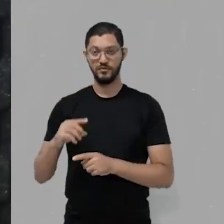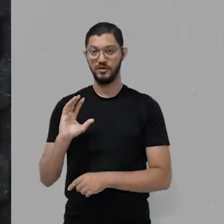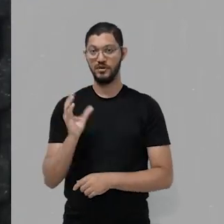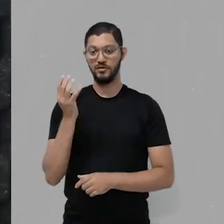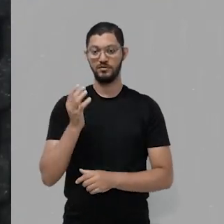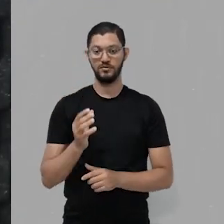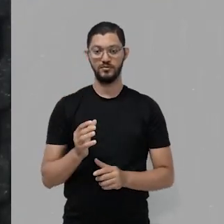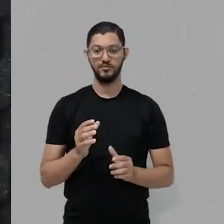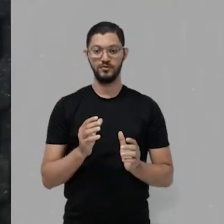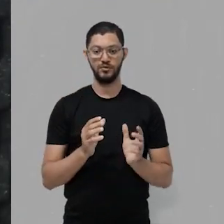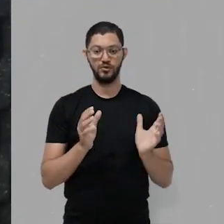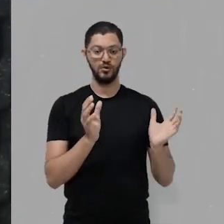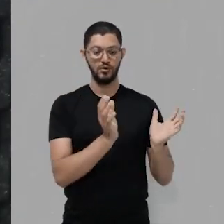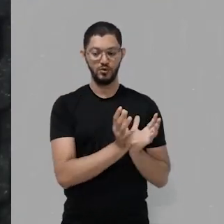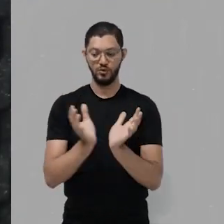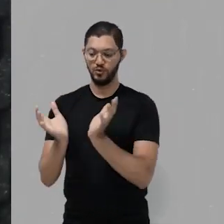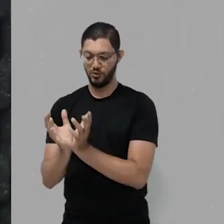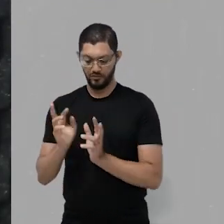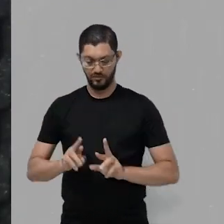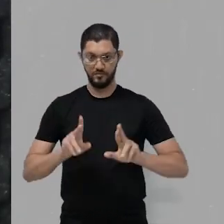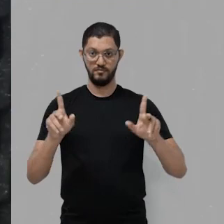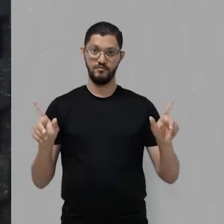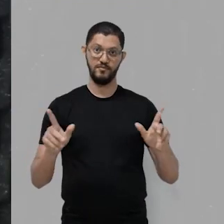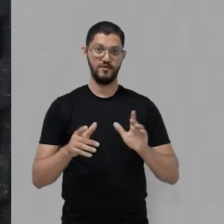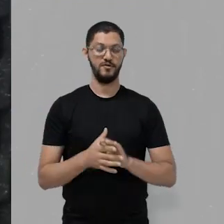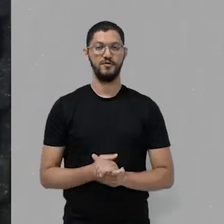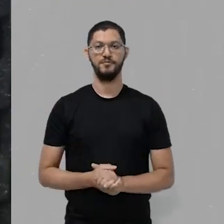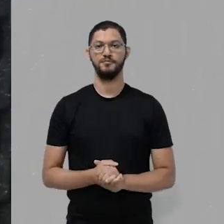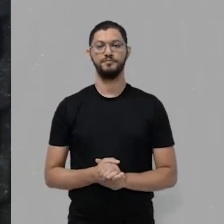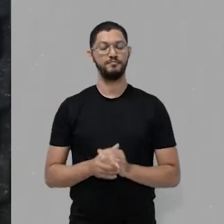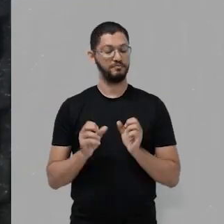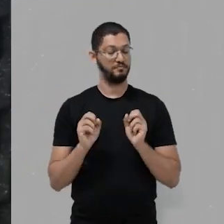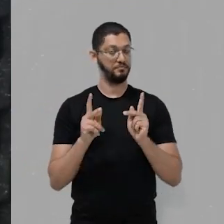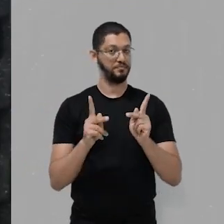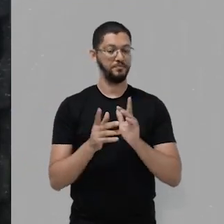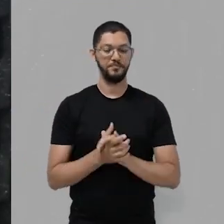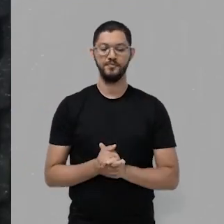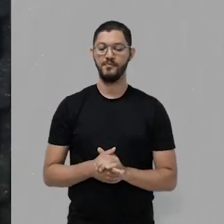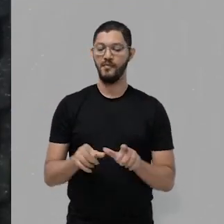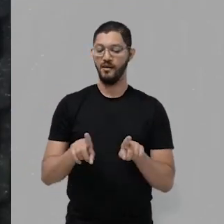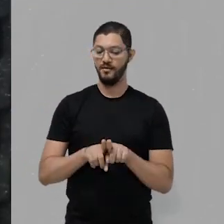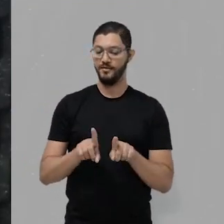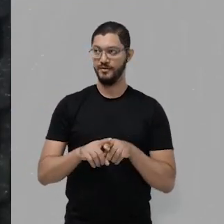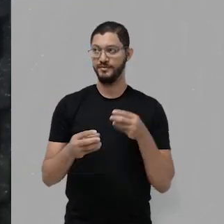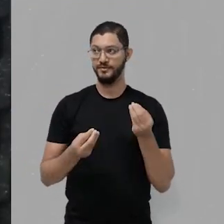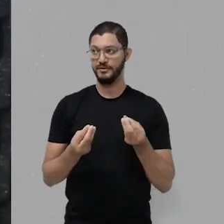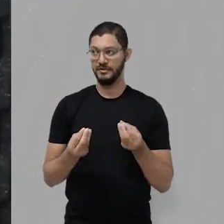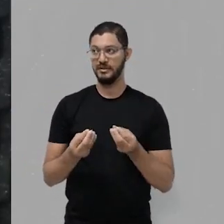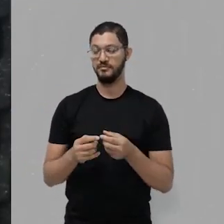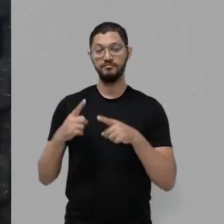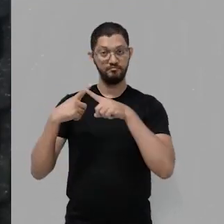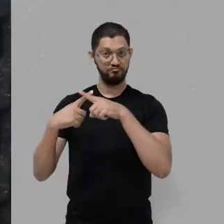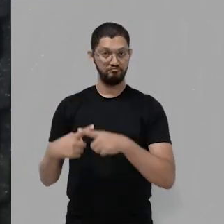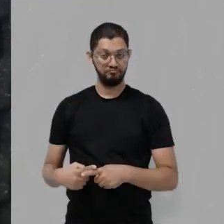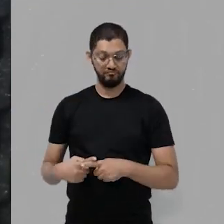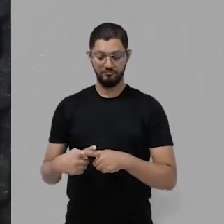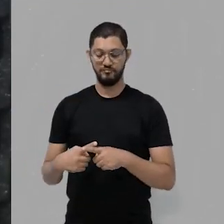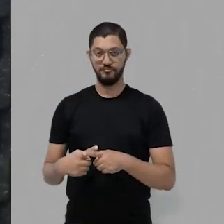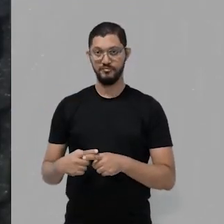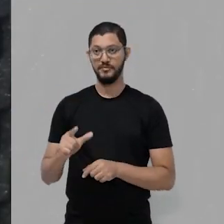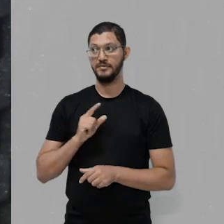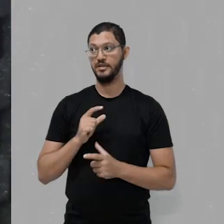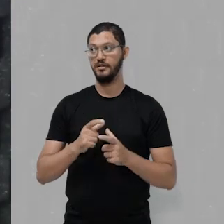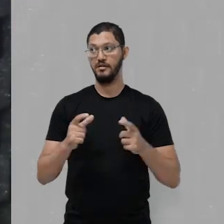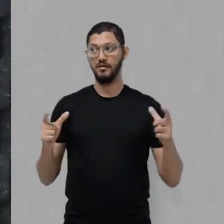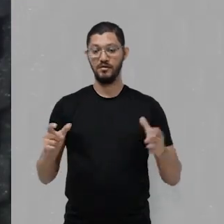ocorre entre os indivíduos de espécies diferentes, ok? Ao mesmo tempo que ocorre competição,